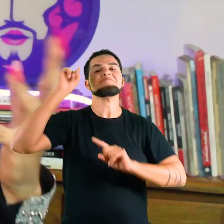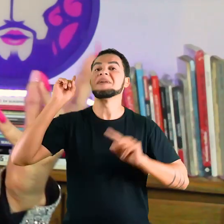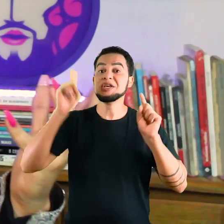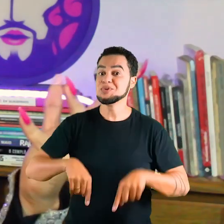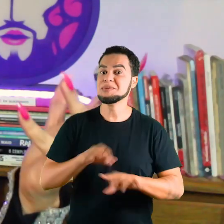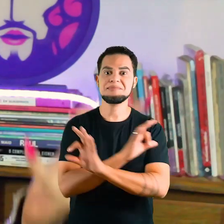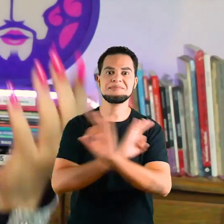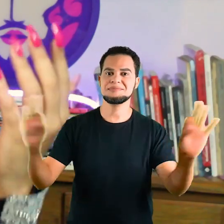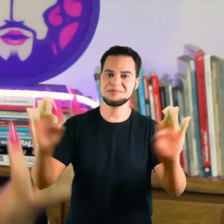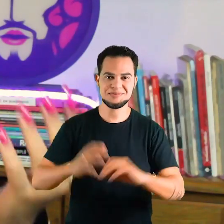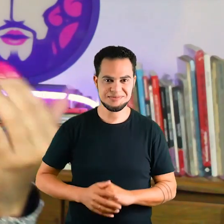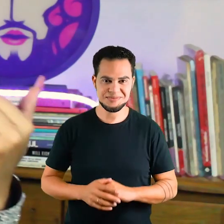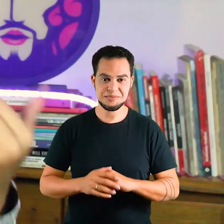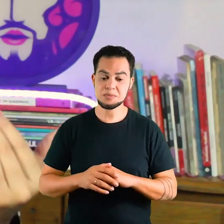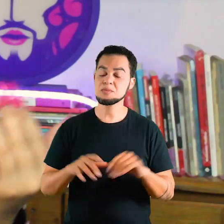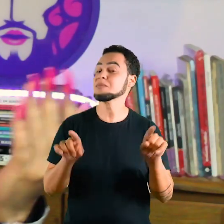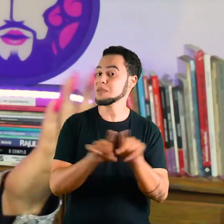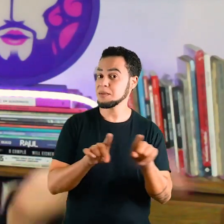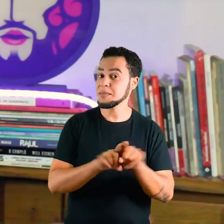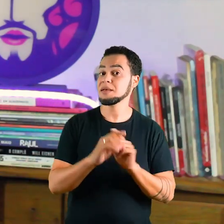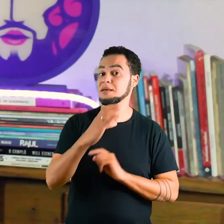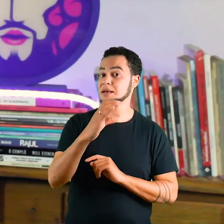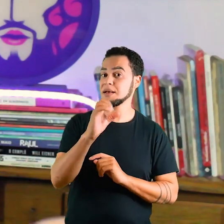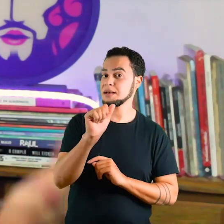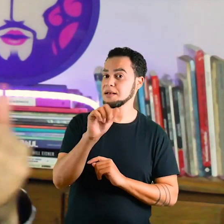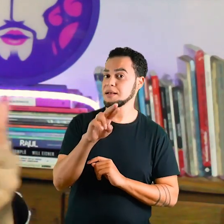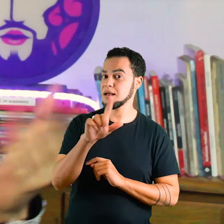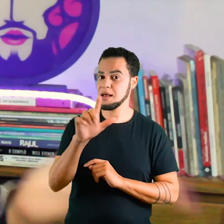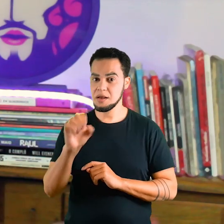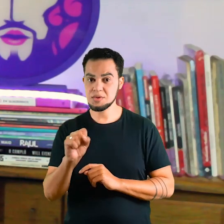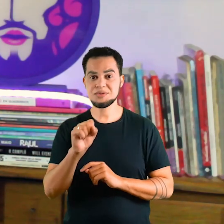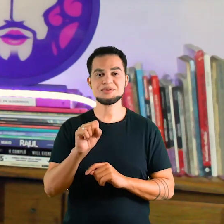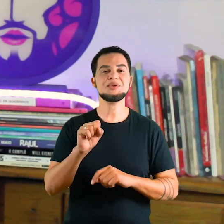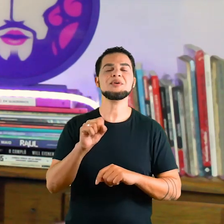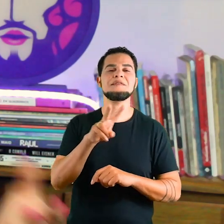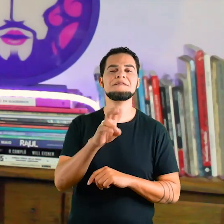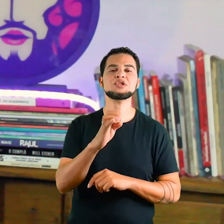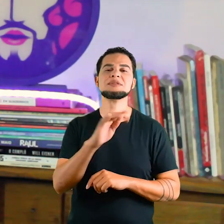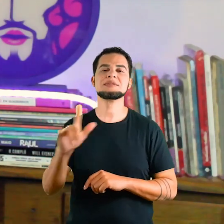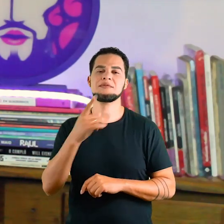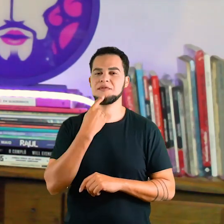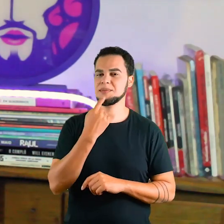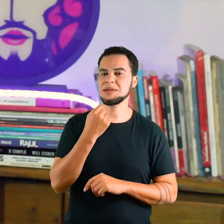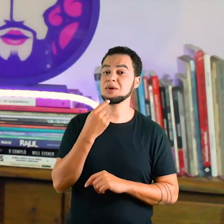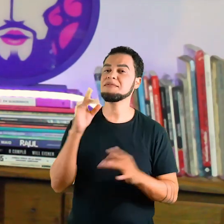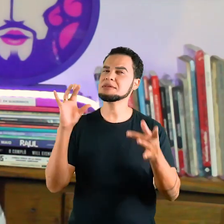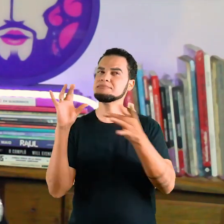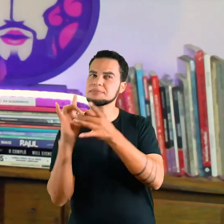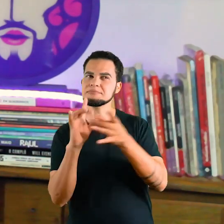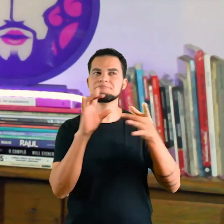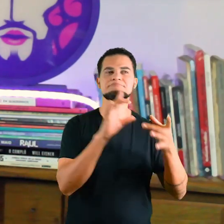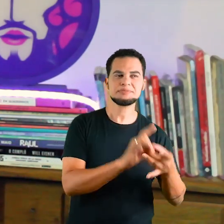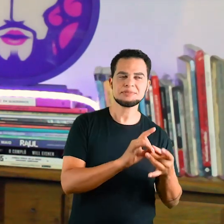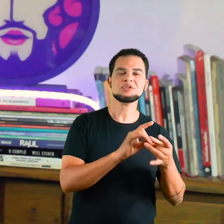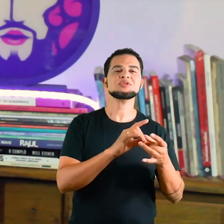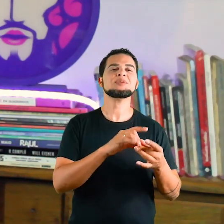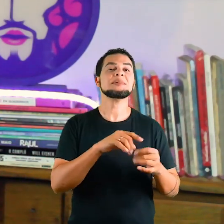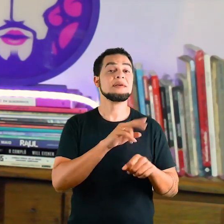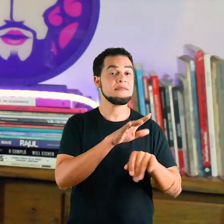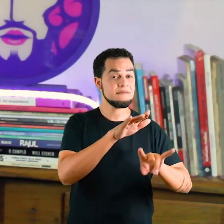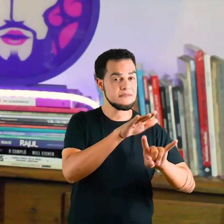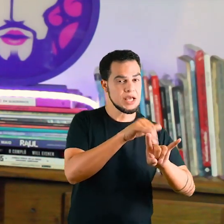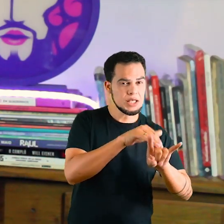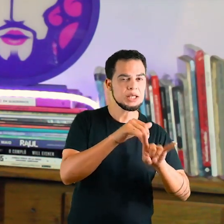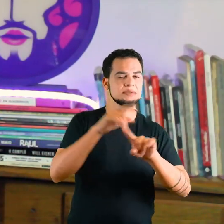Isso é maravilhoso. Temos também o Carlos Coelho, do canal Vegetal Vermelho. E ele faz boas conexões entre veganismo,